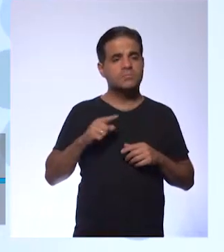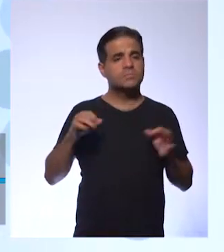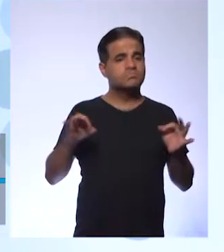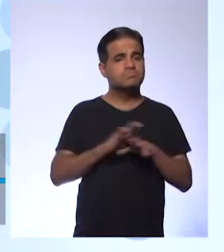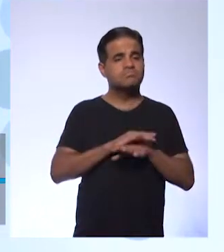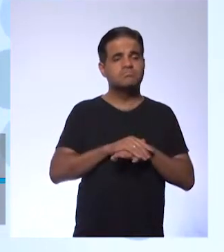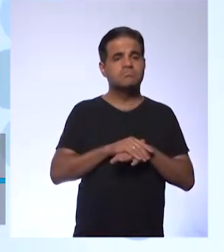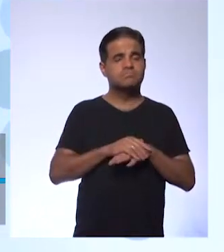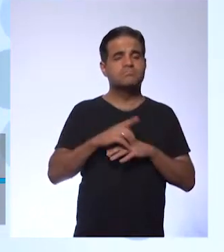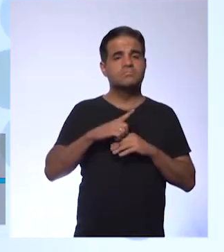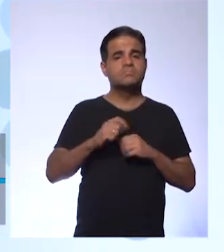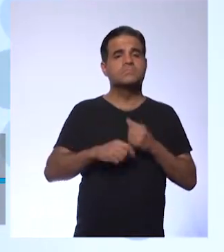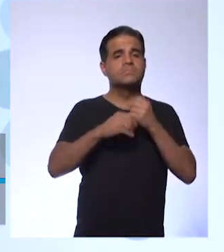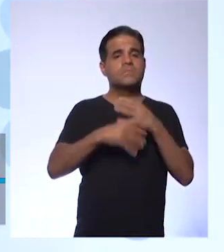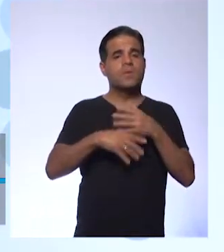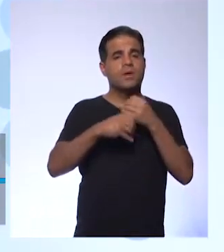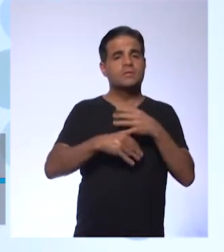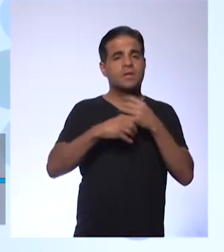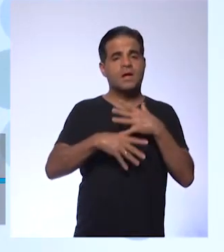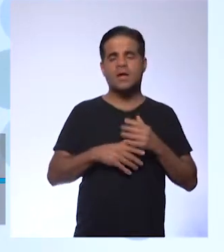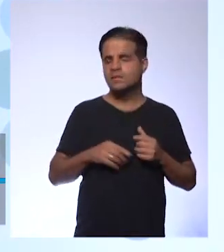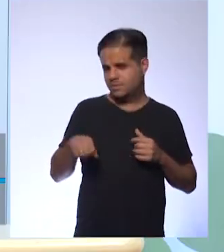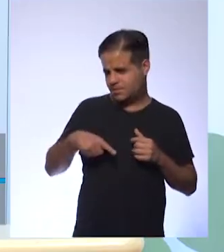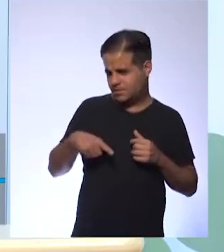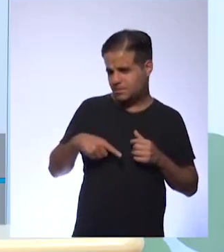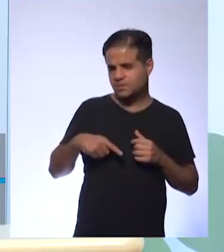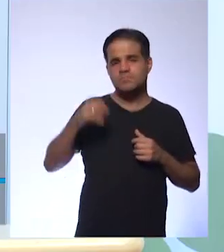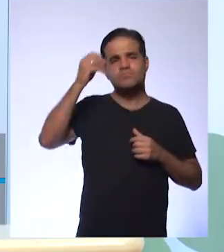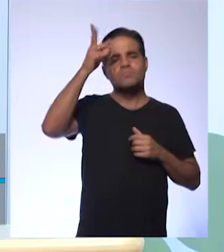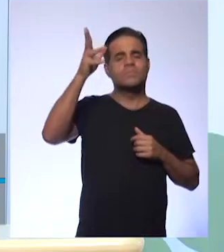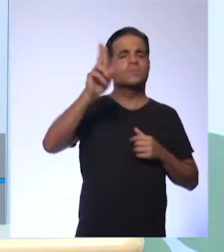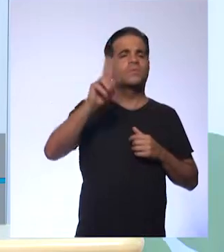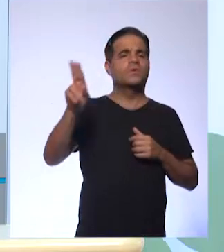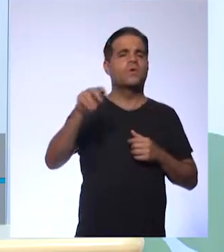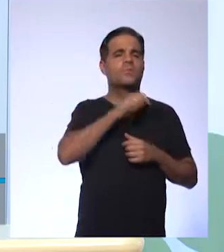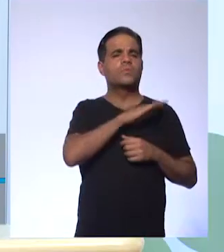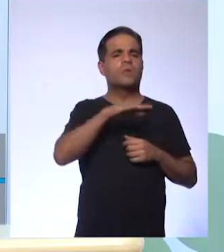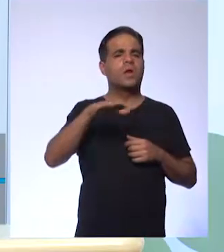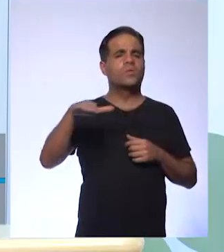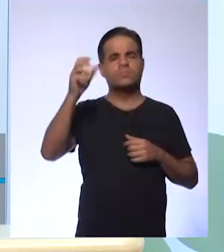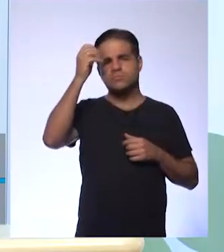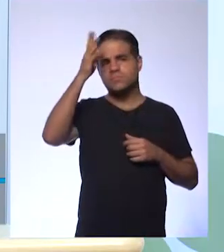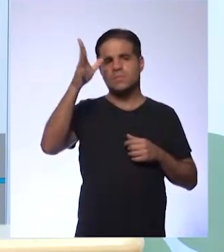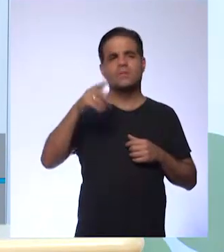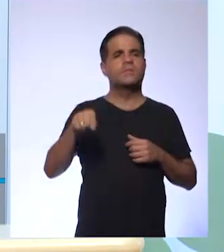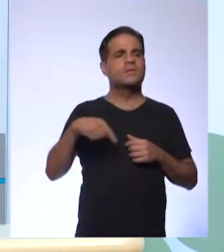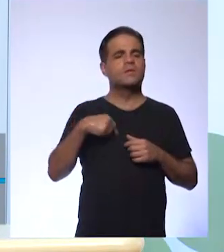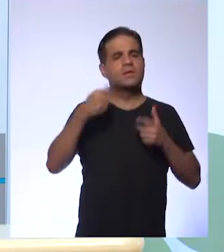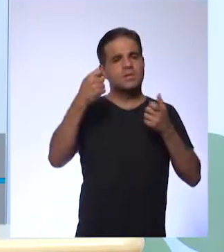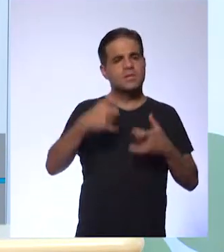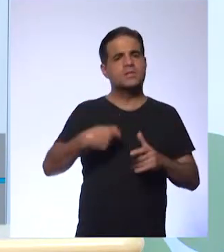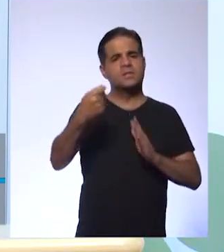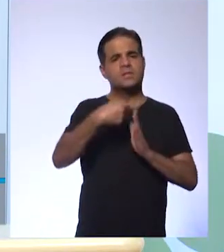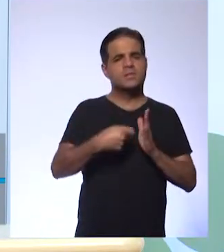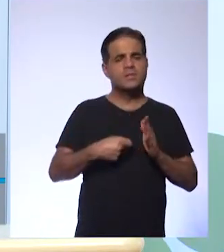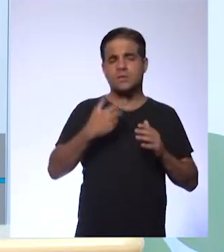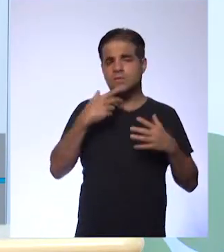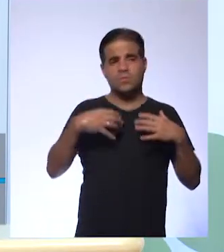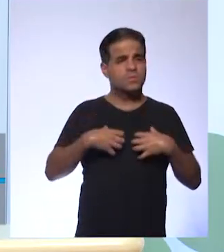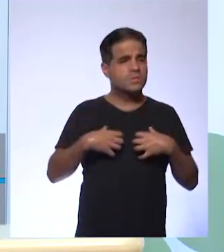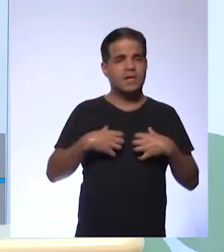celular e tinha lá no chat, não Uhum. era, Andréia? Conta para eles. É, tinha eu não lembro o nome do aluno, não É, lembro. Mas ele, tinha até ele o print. escreveu, estou